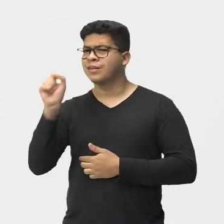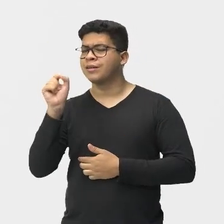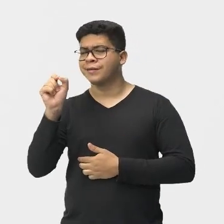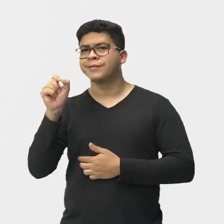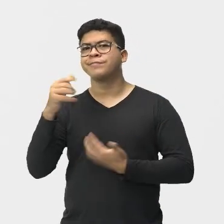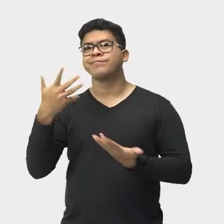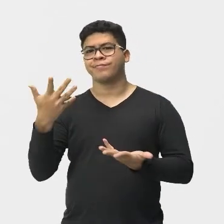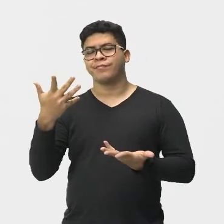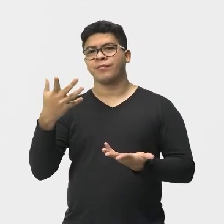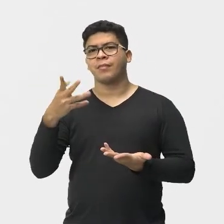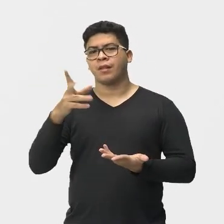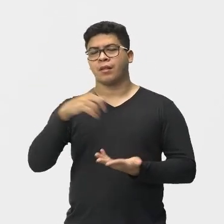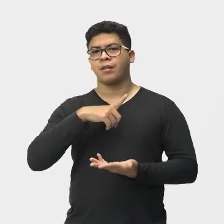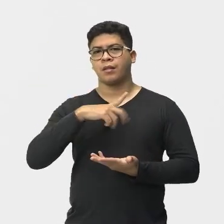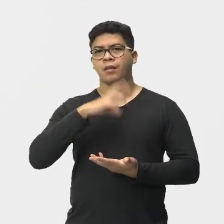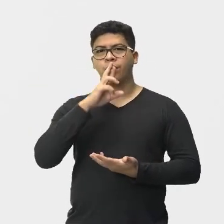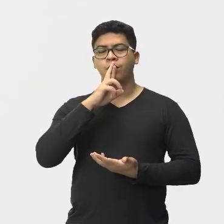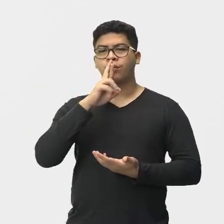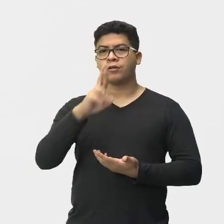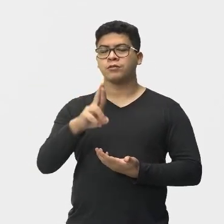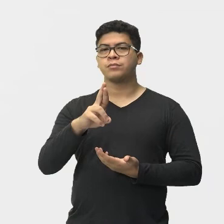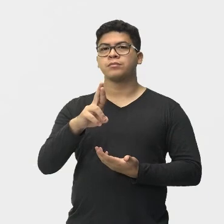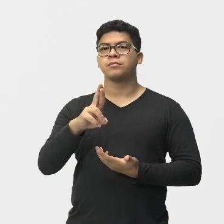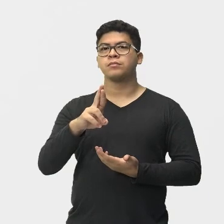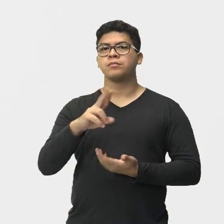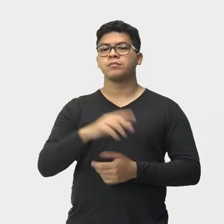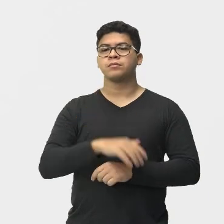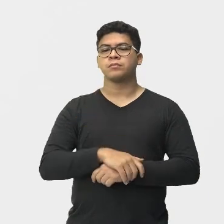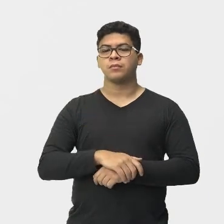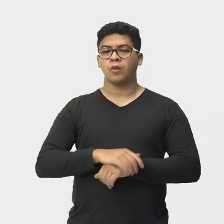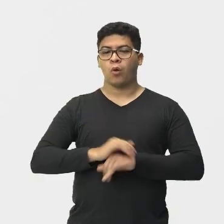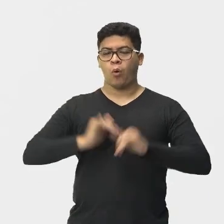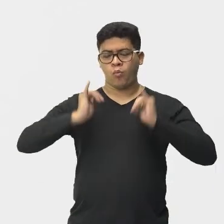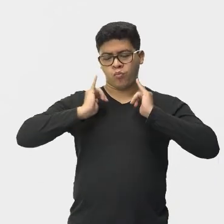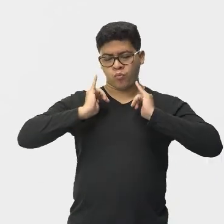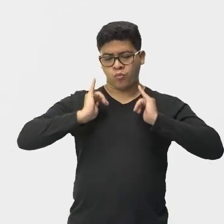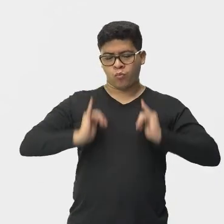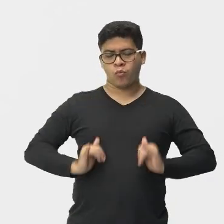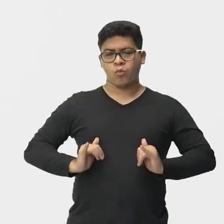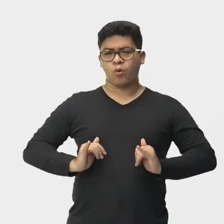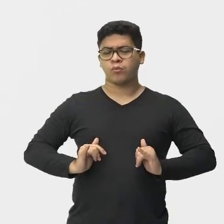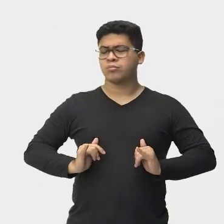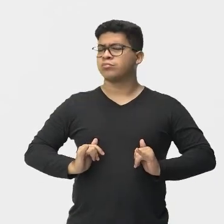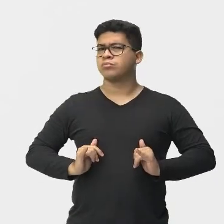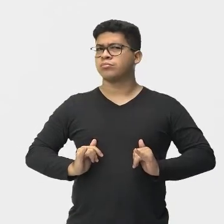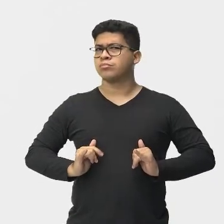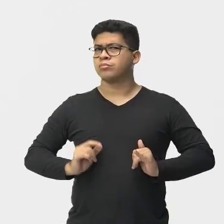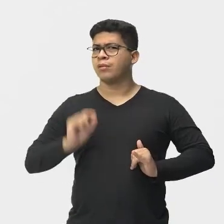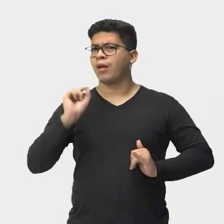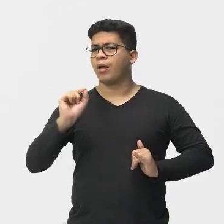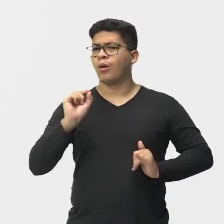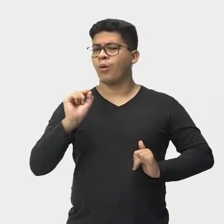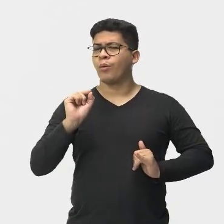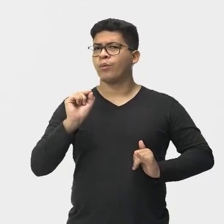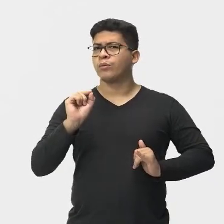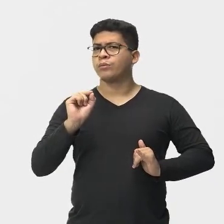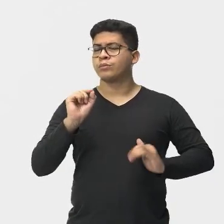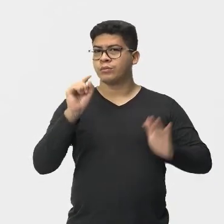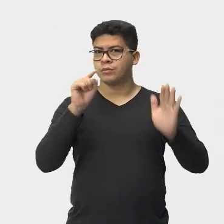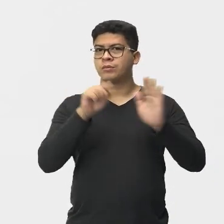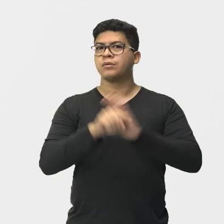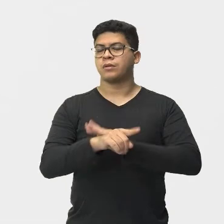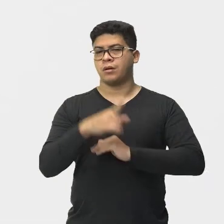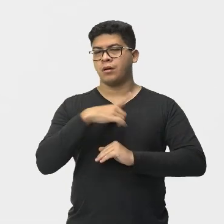E aí você vai ter a resposta. Por exemplo, lleva uma mochila pequena. E aí eu faço a pergunta, que lleva? E aí eu